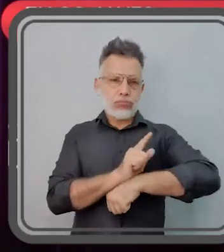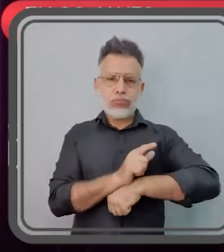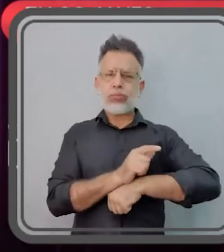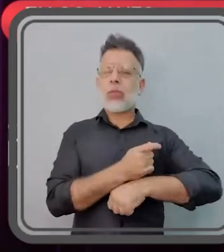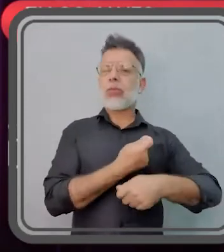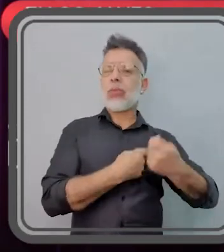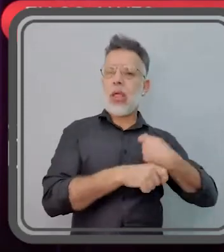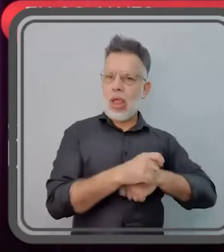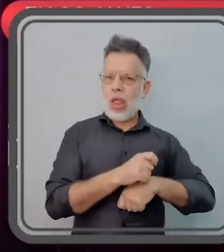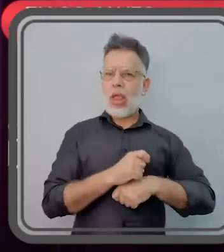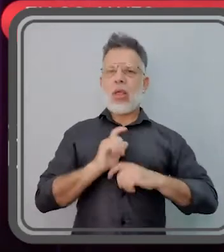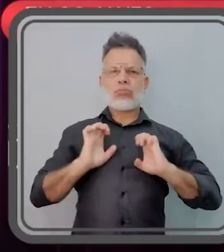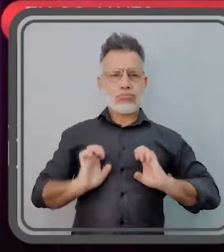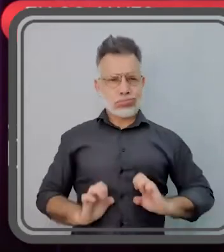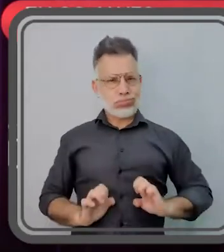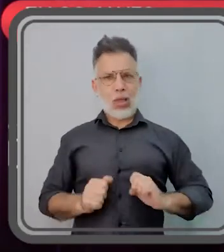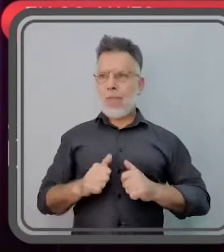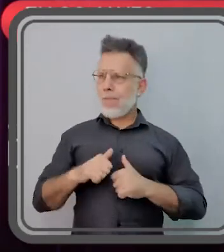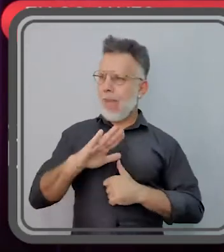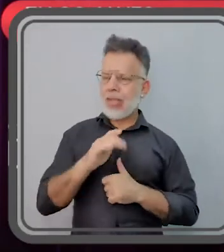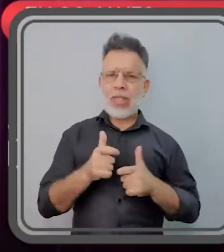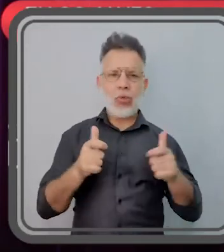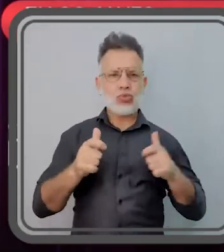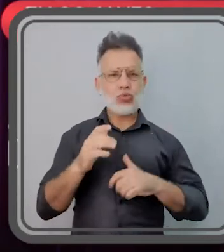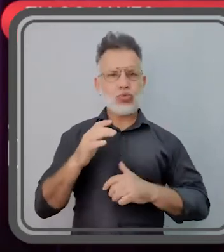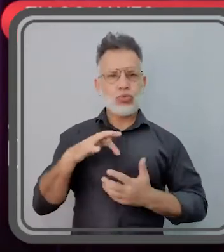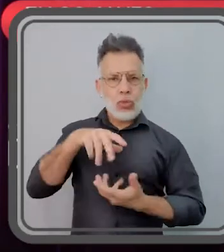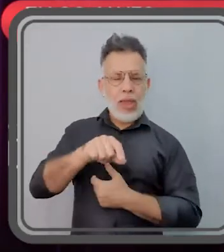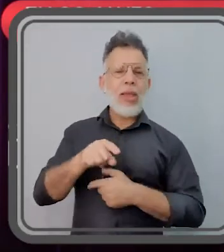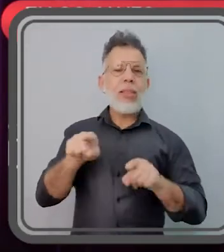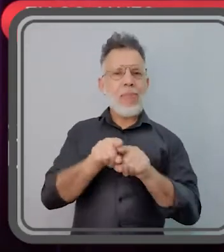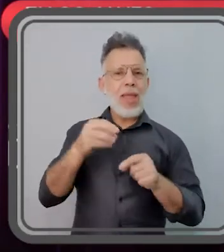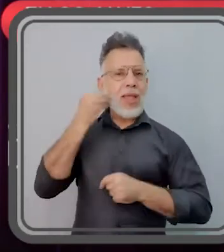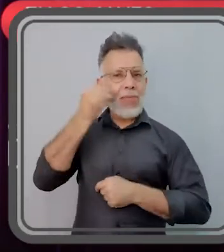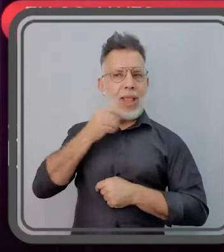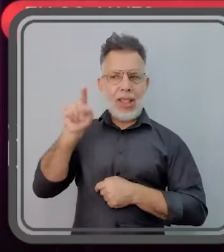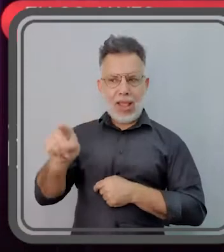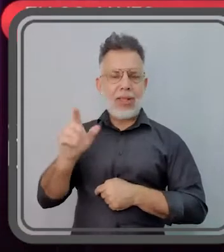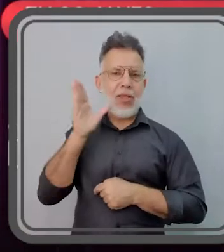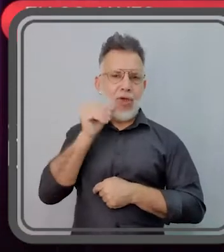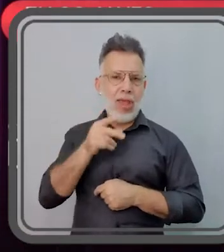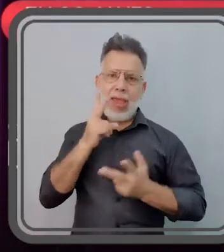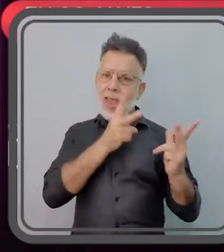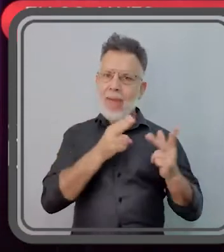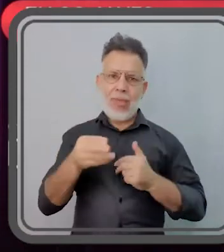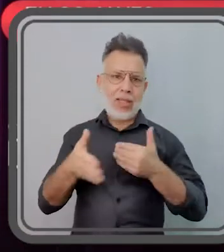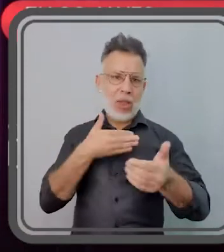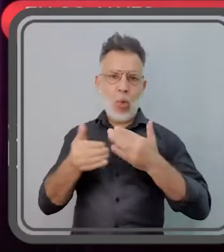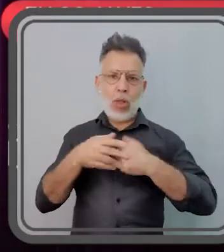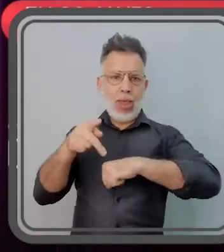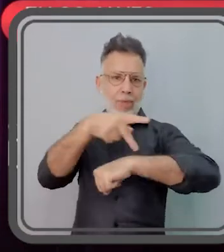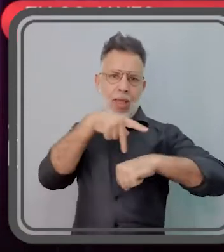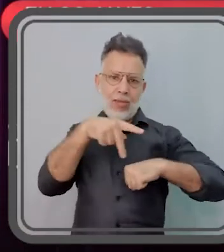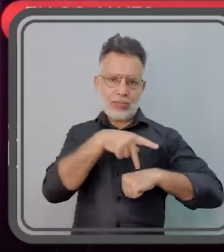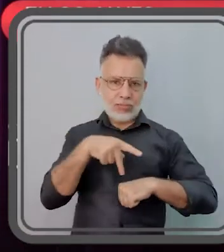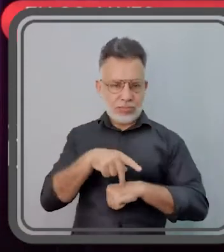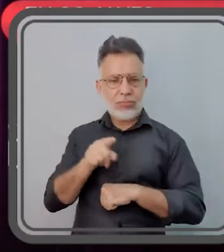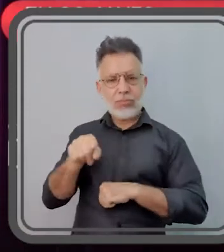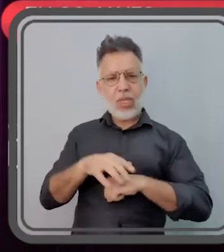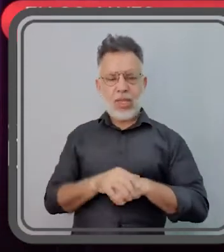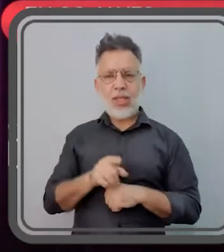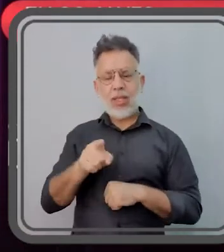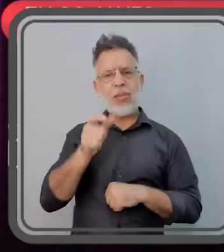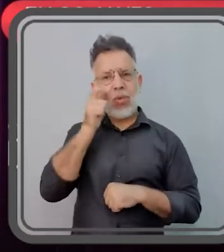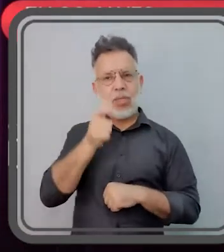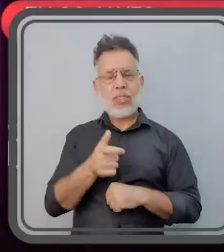corporativa, níveis de compliance, que são os mais altos do mundo, e você tem a garantia que a experiência do colaborador é a mesma em qualquer país onde você está. Então, acho que essa é uma outra coisa